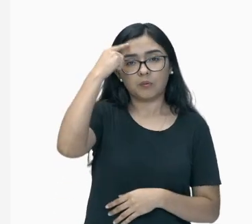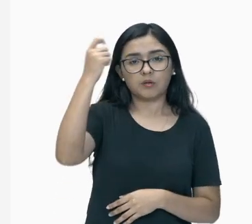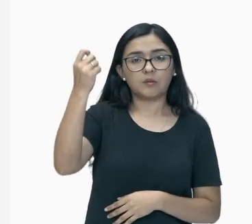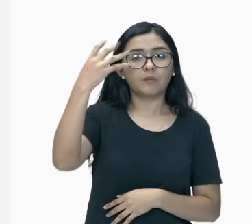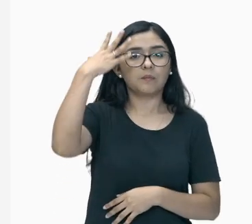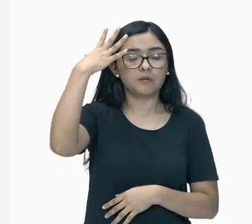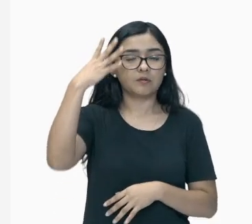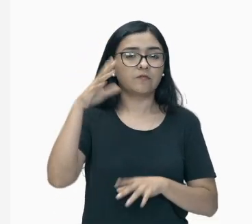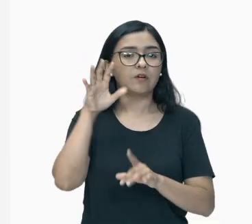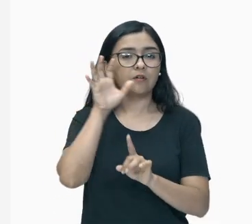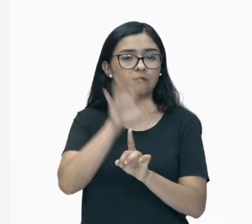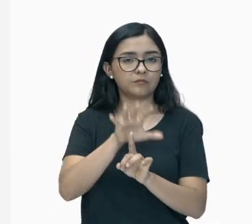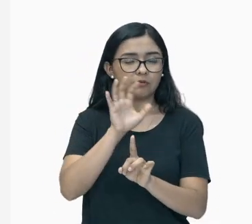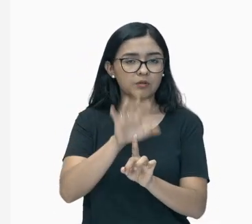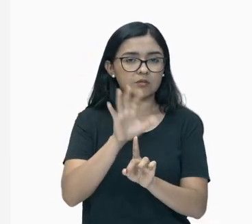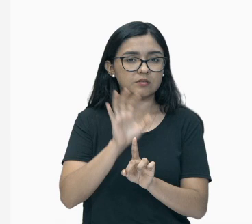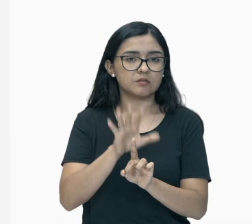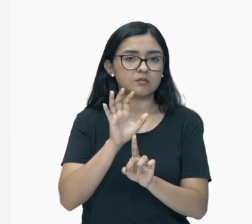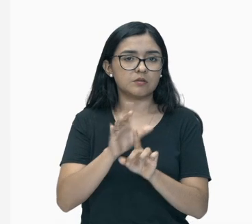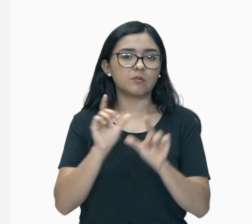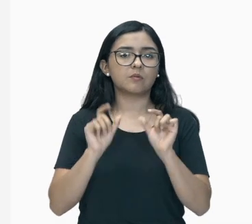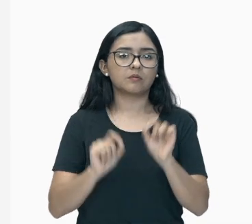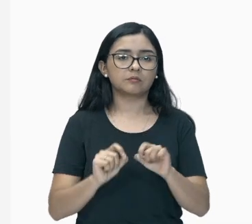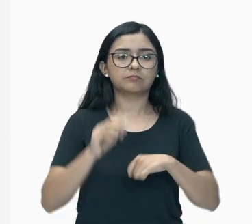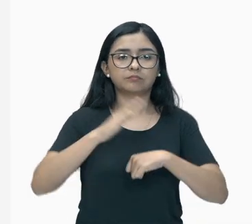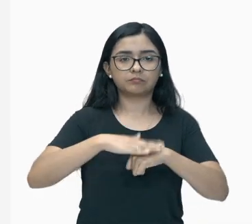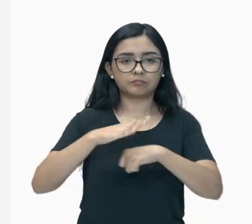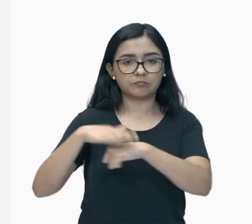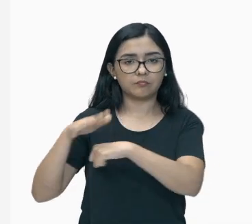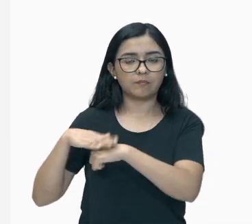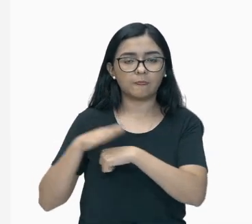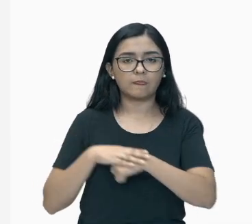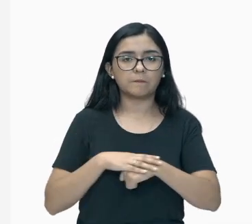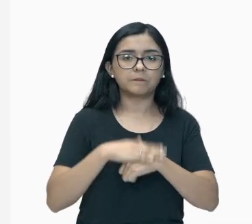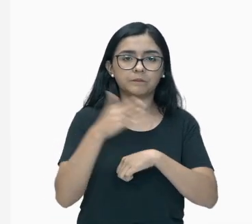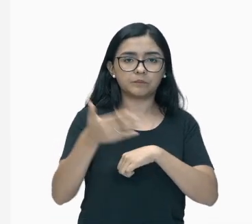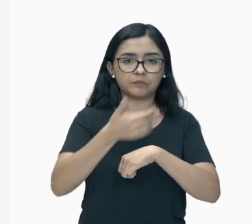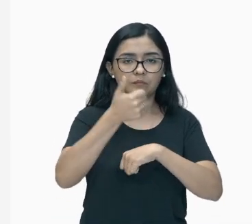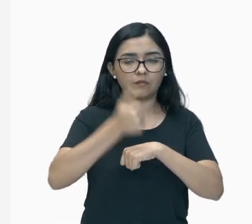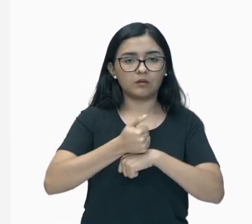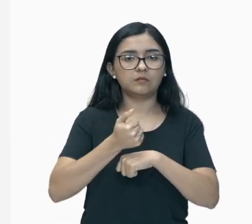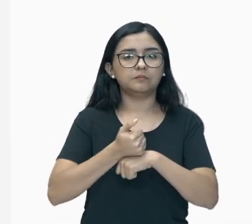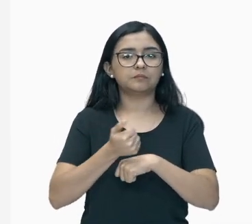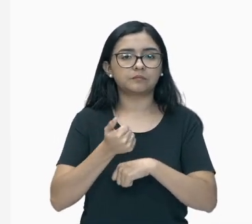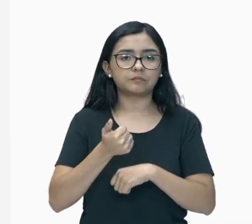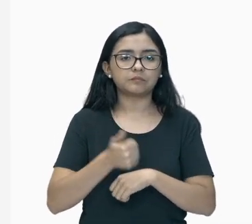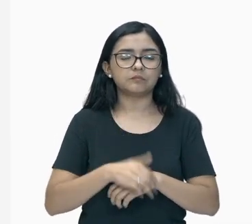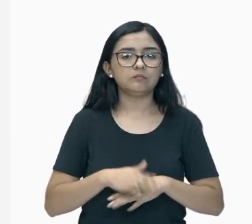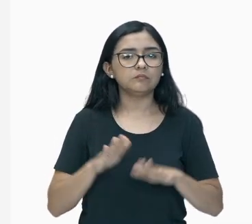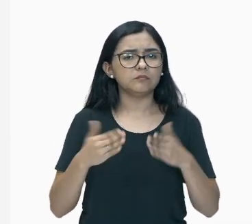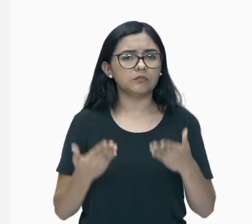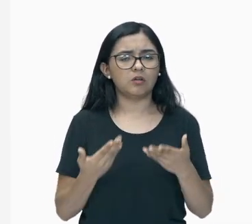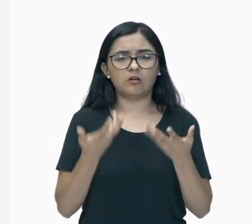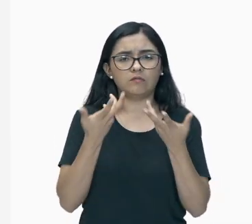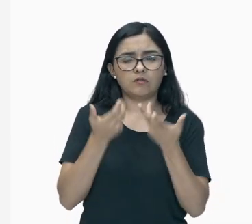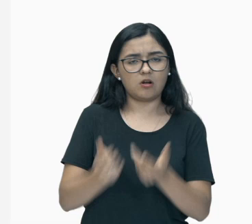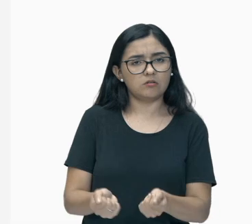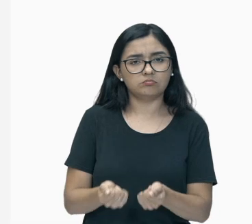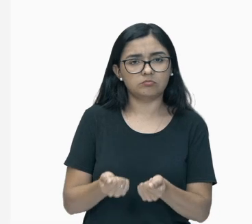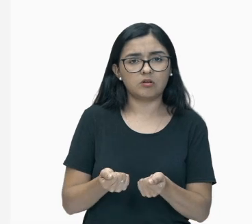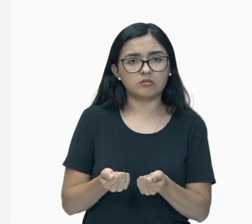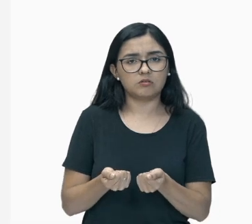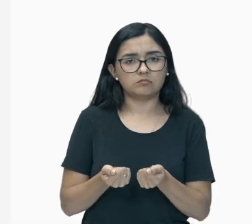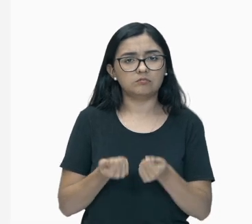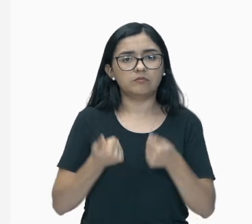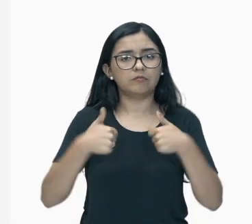vão influenciar a independência das colônias americanas. Então os colonos vão dizer, olha, não dá mais para a gente ficar